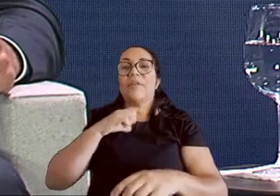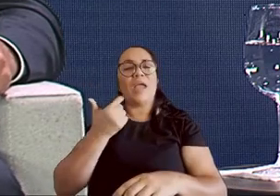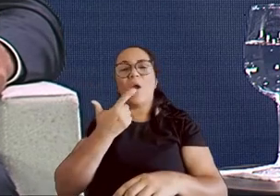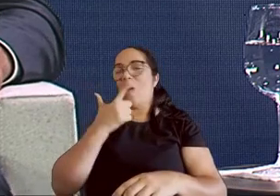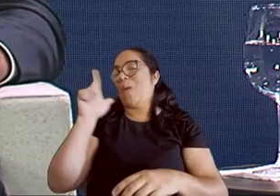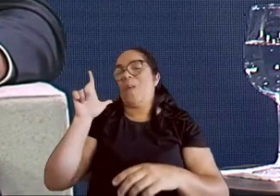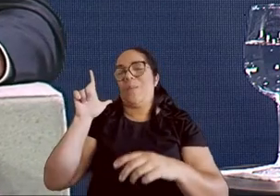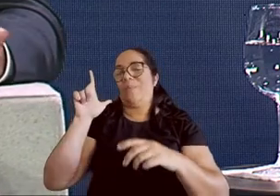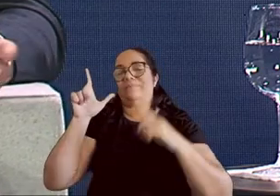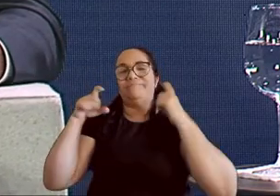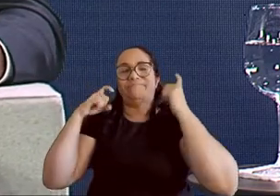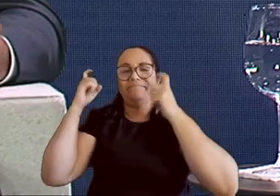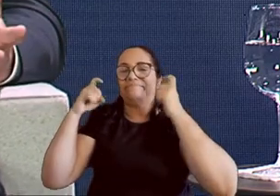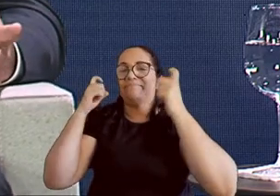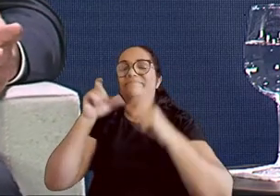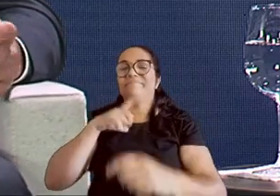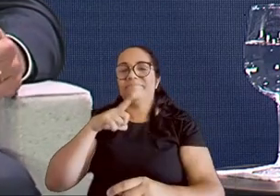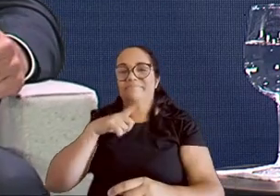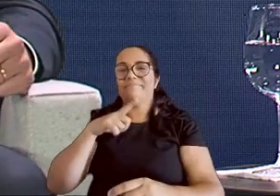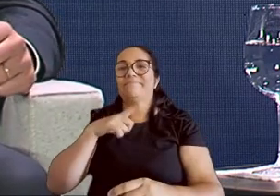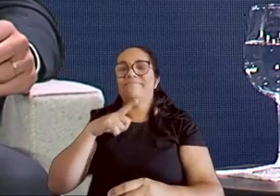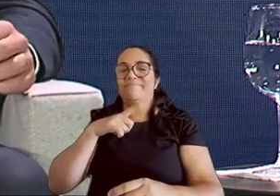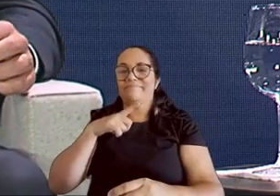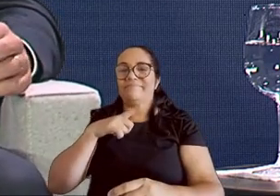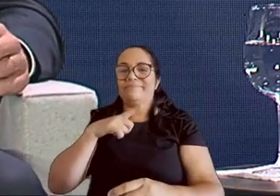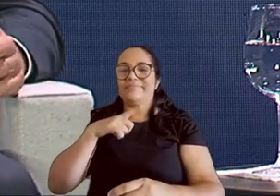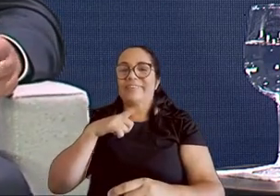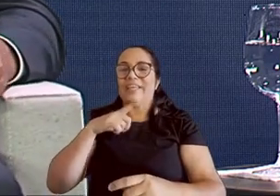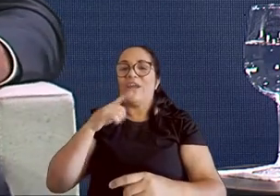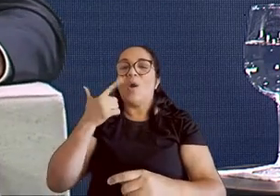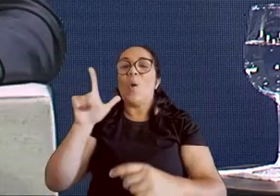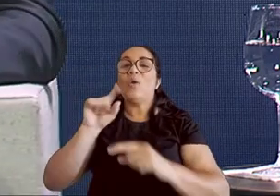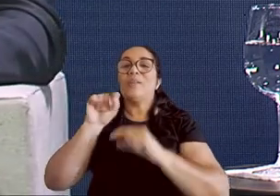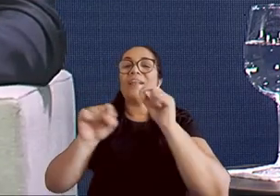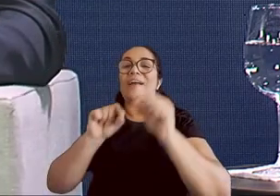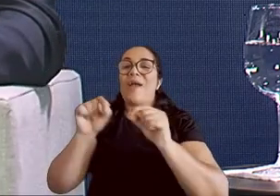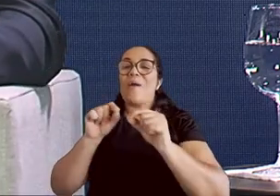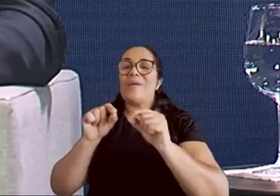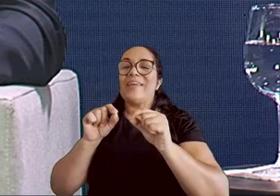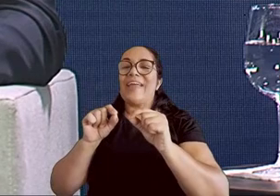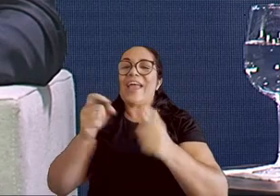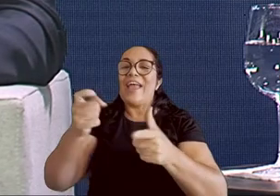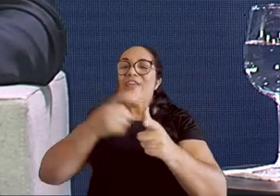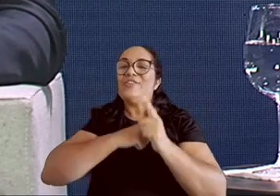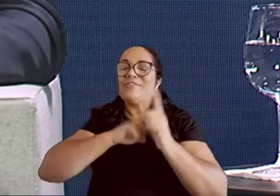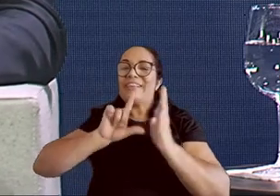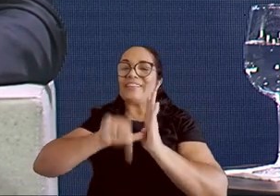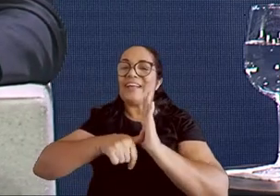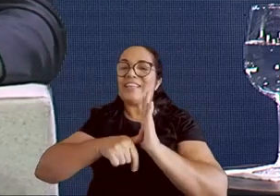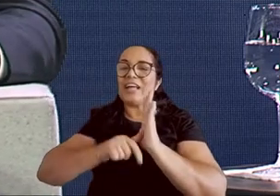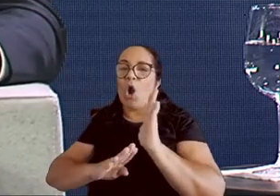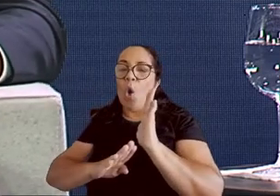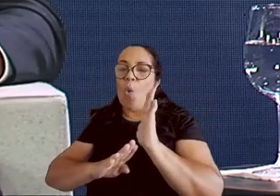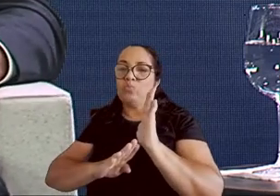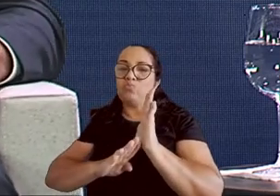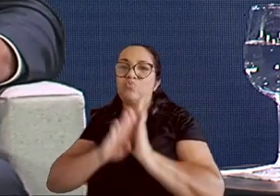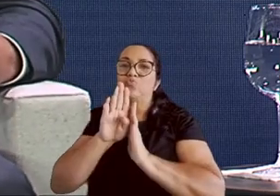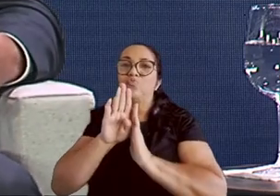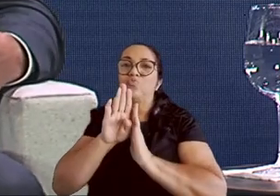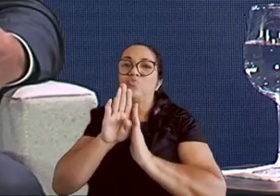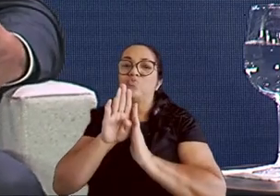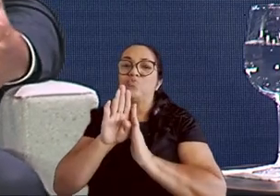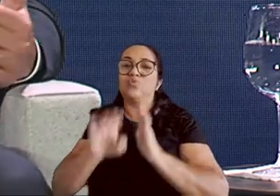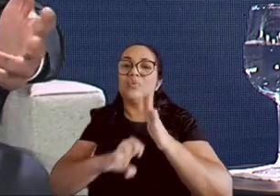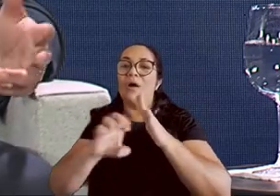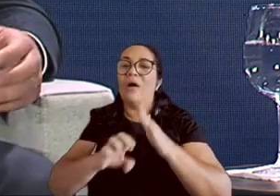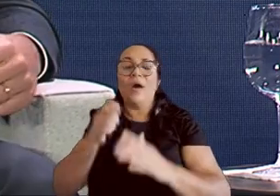que inadimplência é um tema bem relevante pra gente no momento né diria tanto aí vai em varejo ou